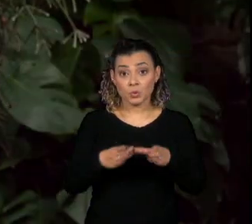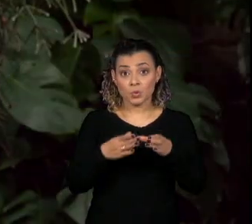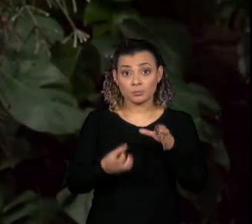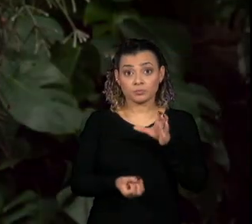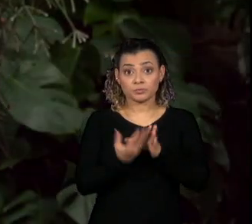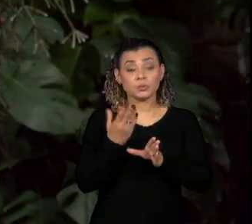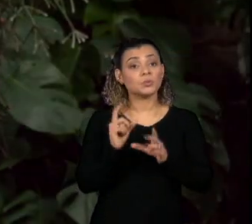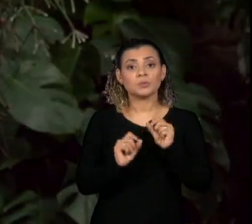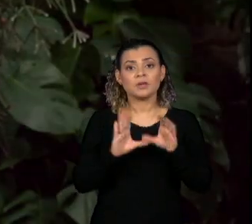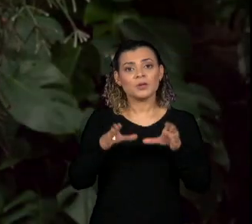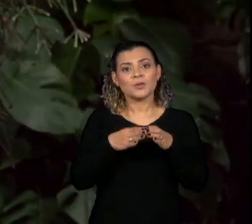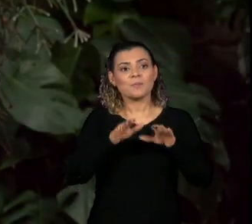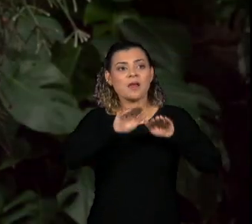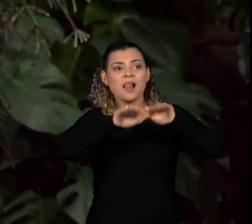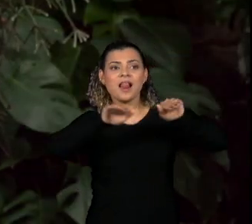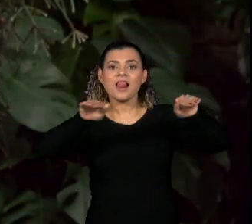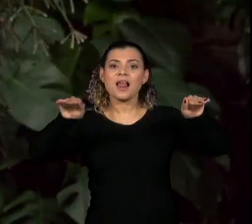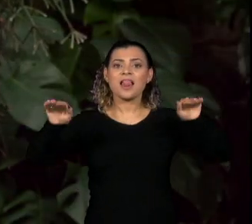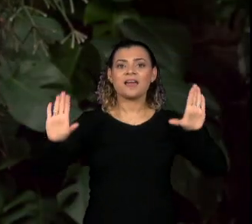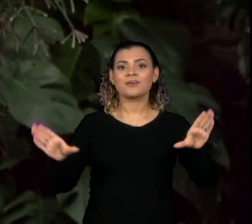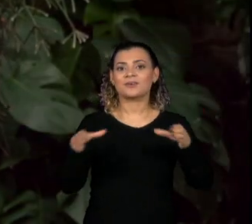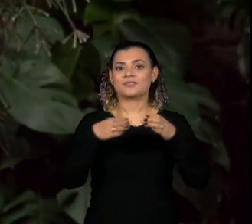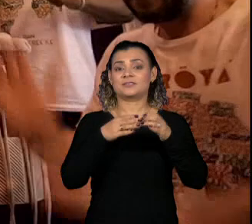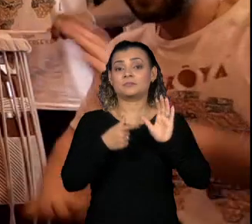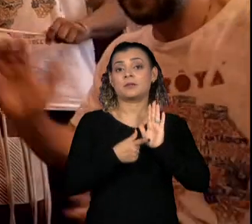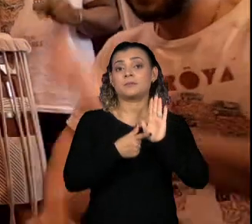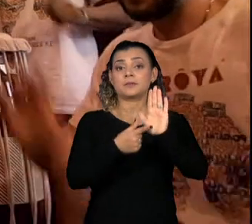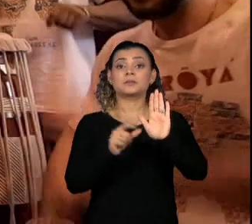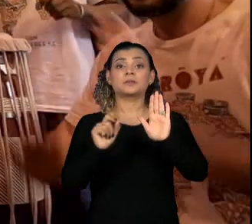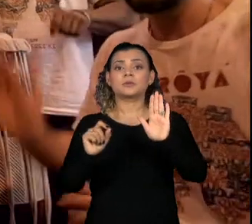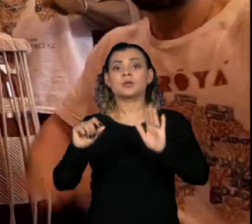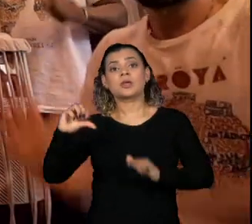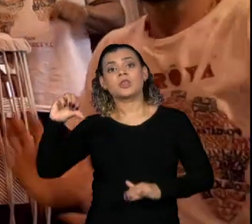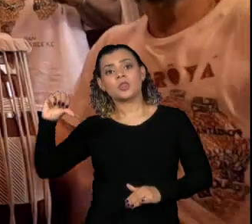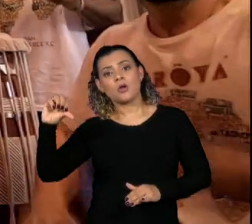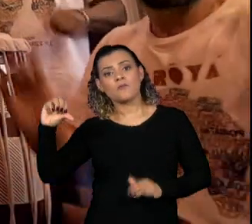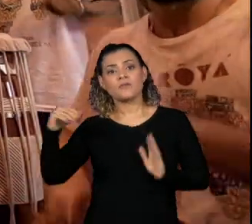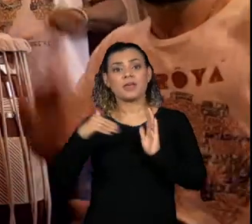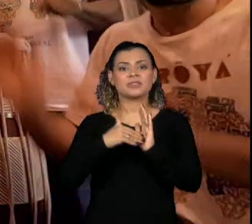Grupo quase que um coletivo, assim, né? A gente se apresenta de 9 a 11